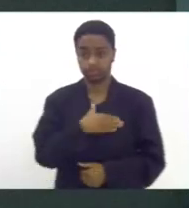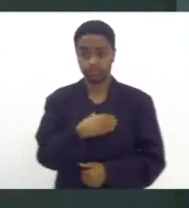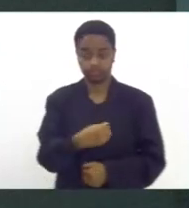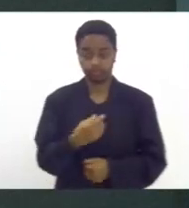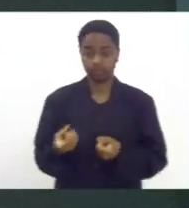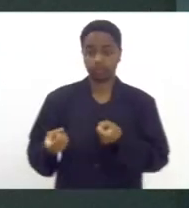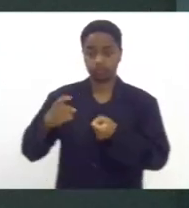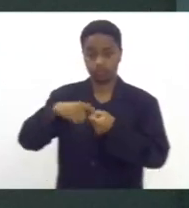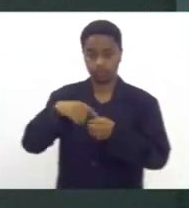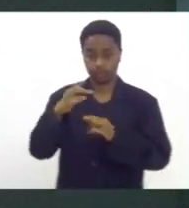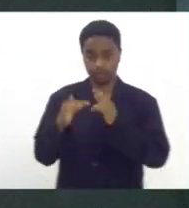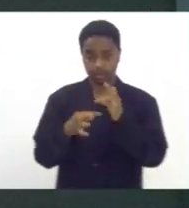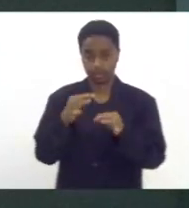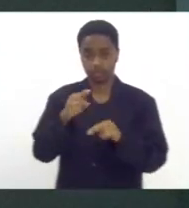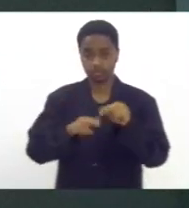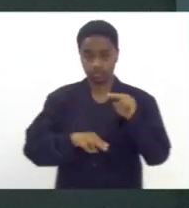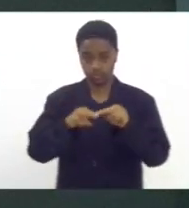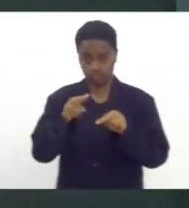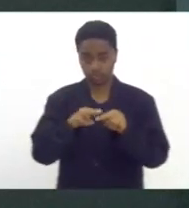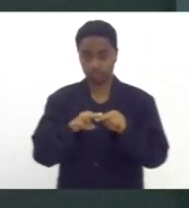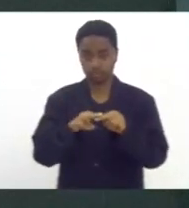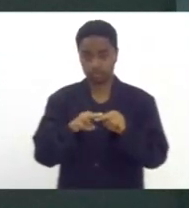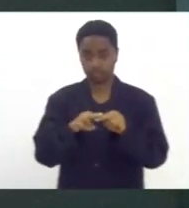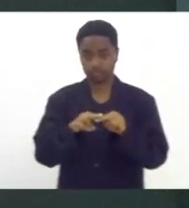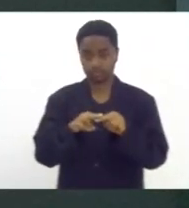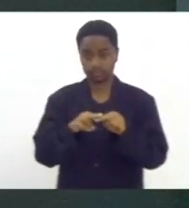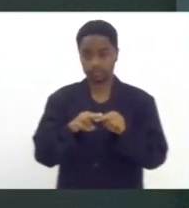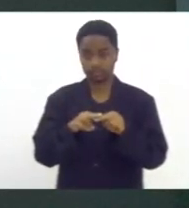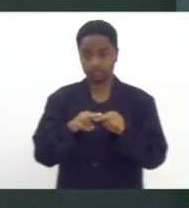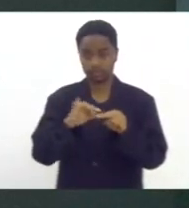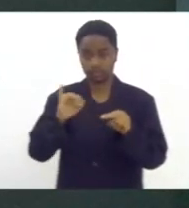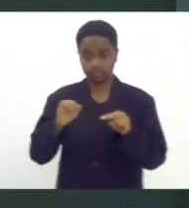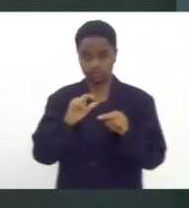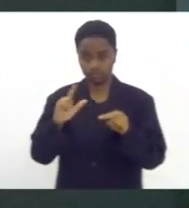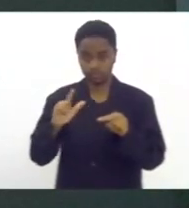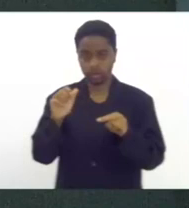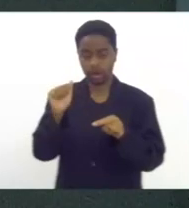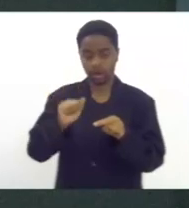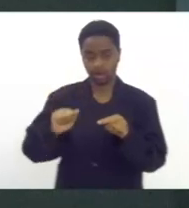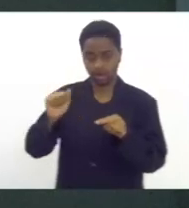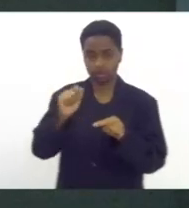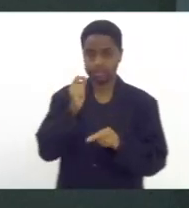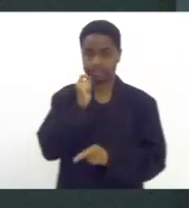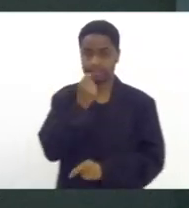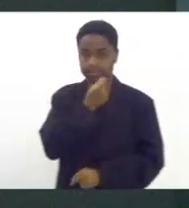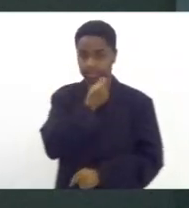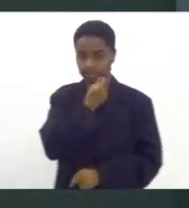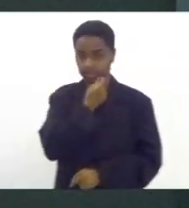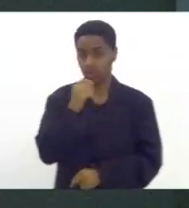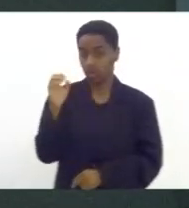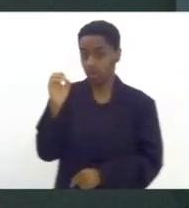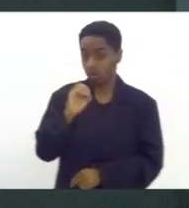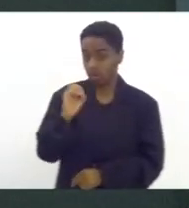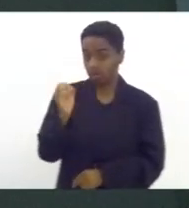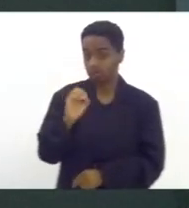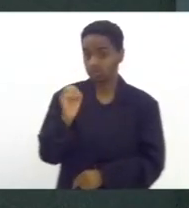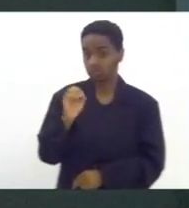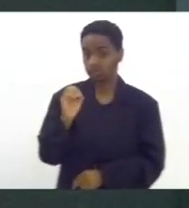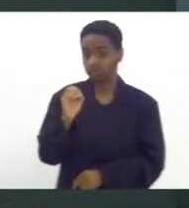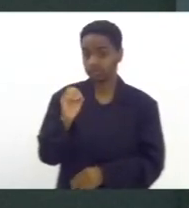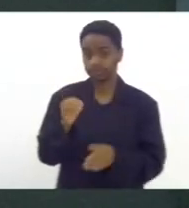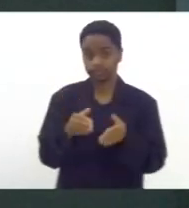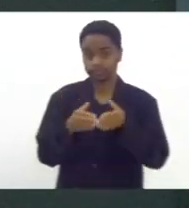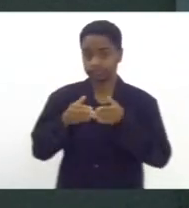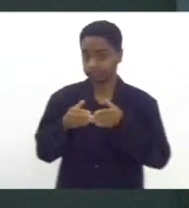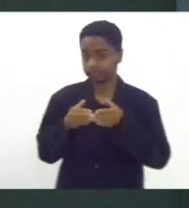a fazer tratamento em junho julho agosto setembro em outubro ela foi